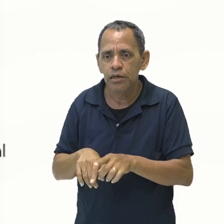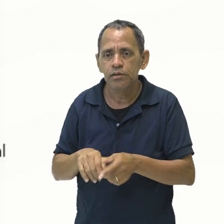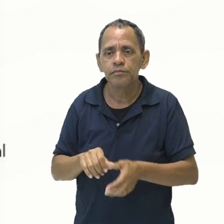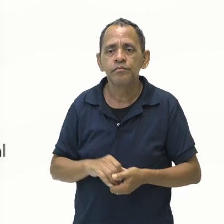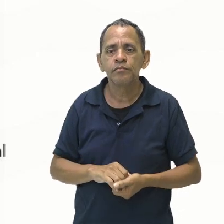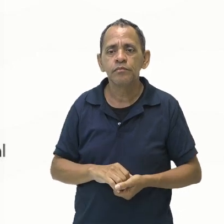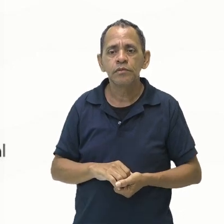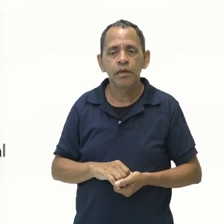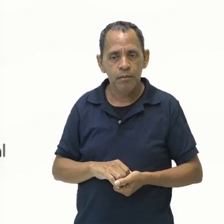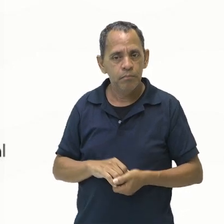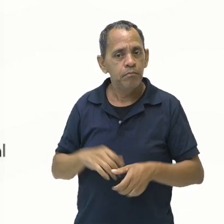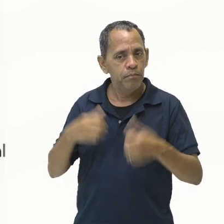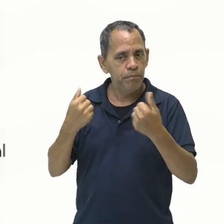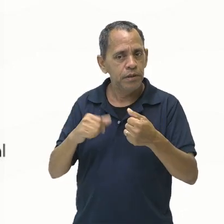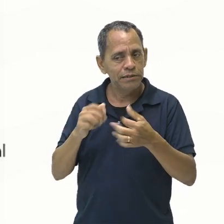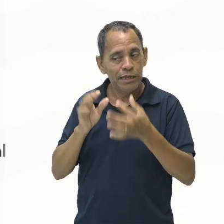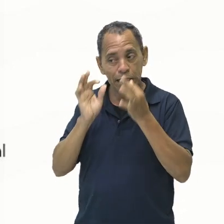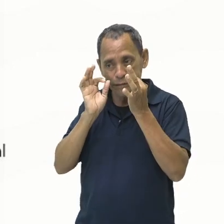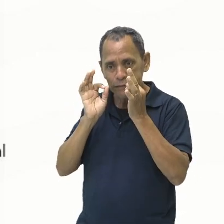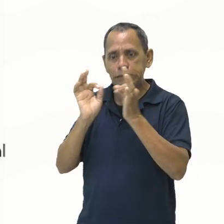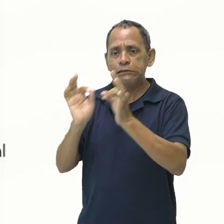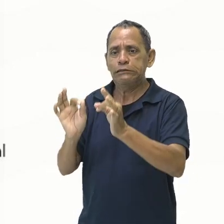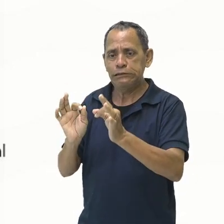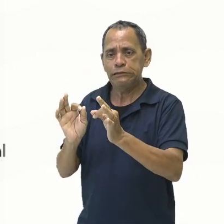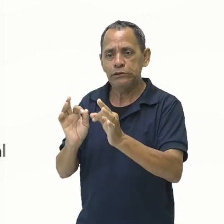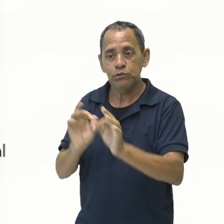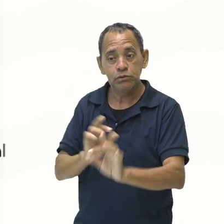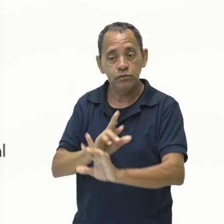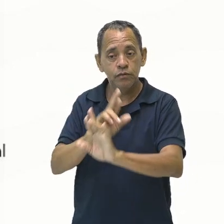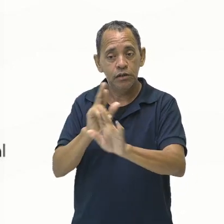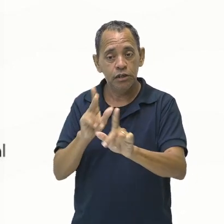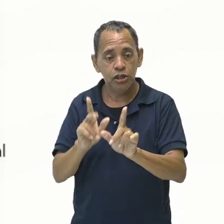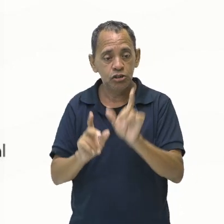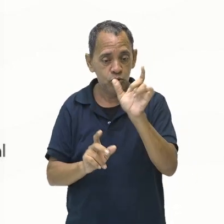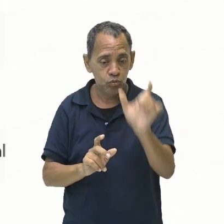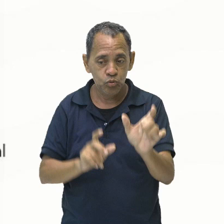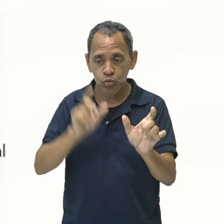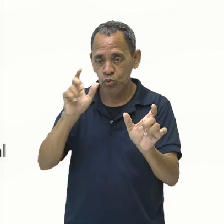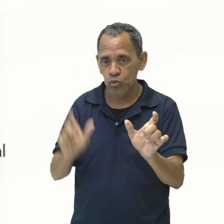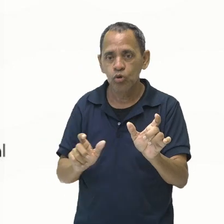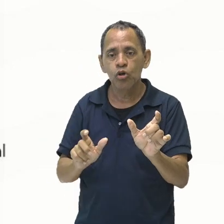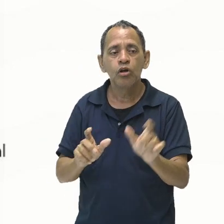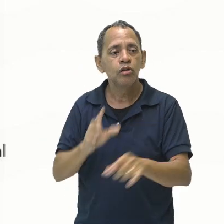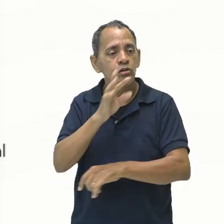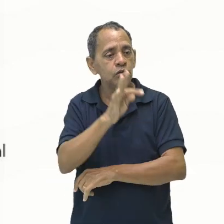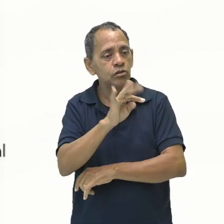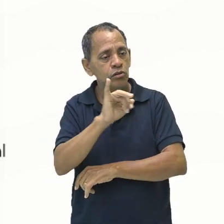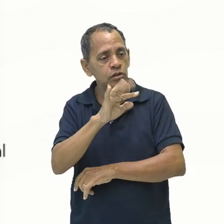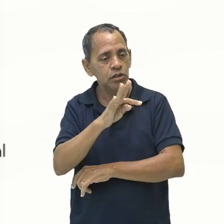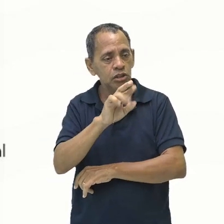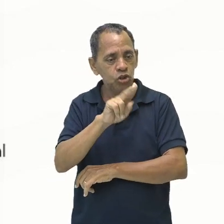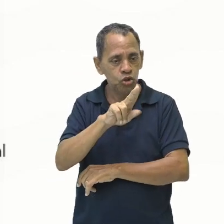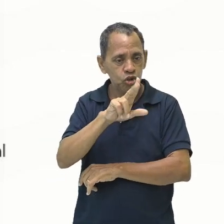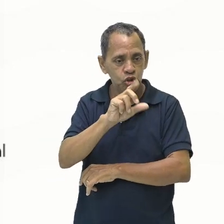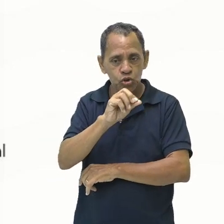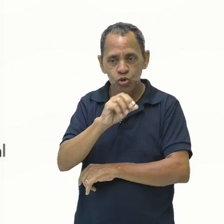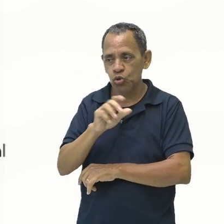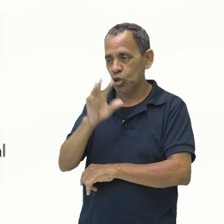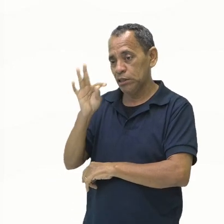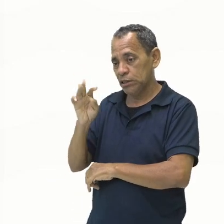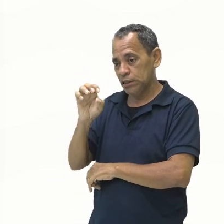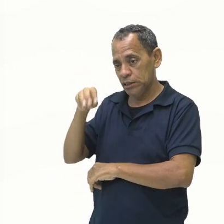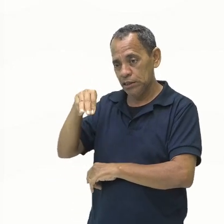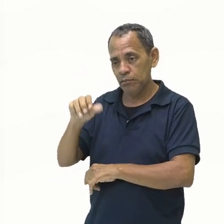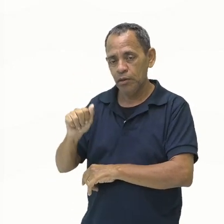bastante atentos aí a essa diferença entre tema e título, ok? Vamos ver agora o que é a